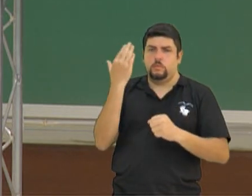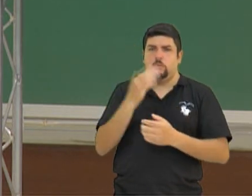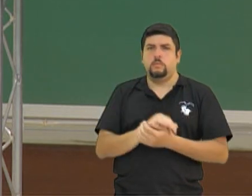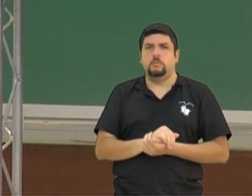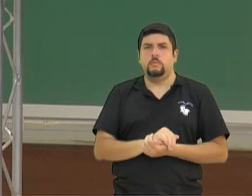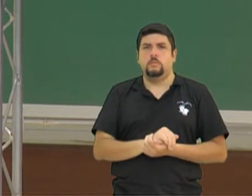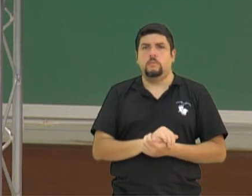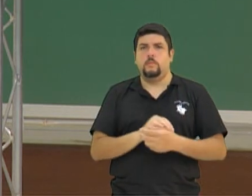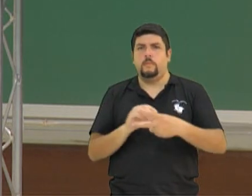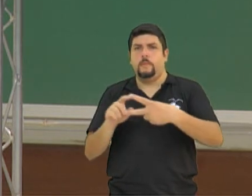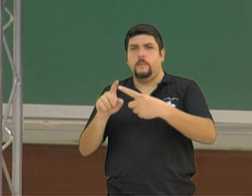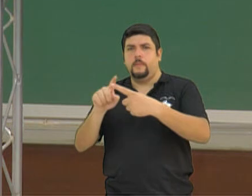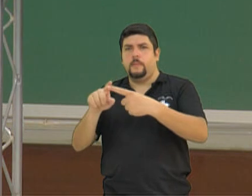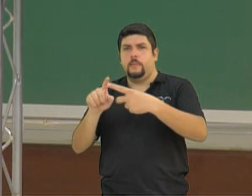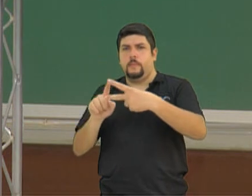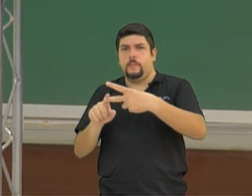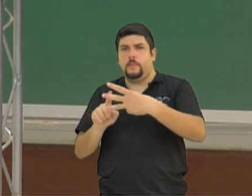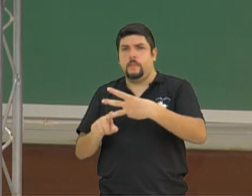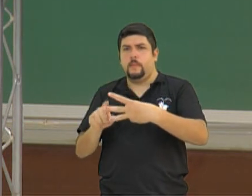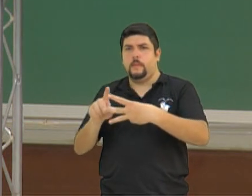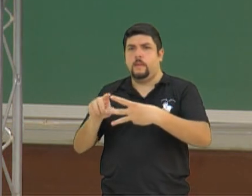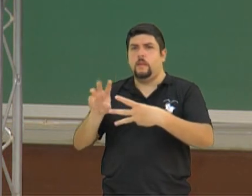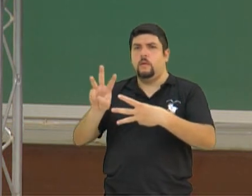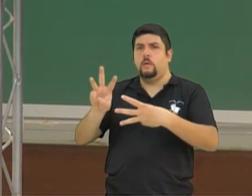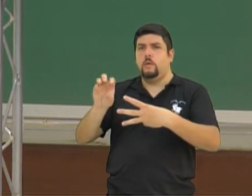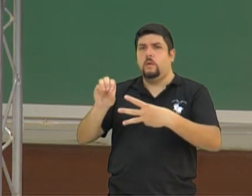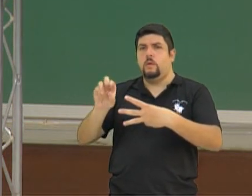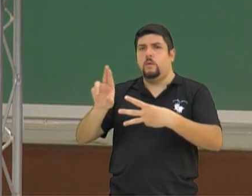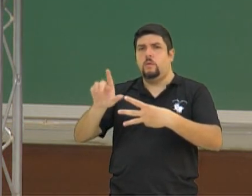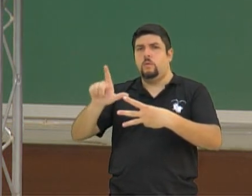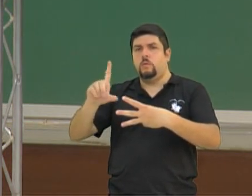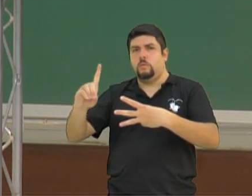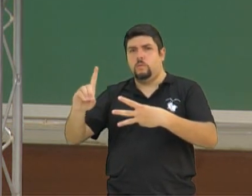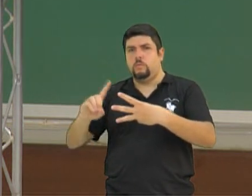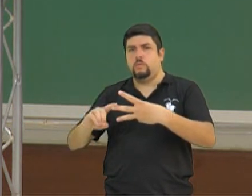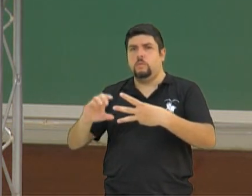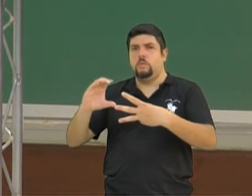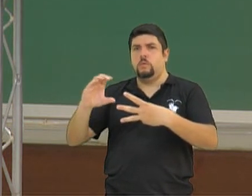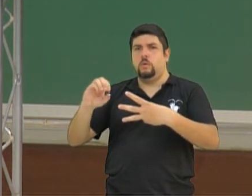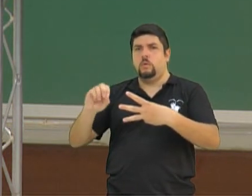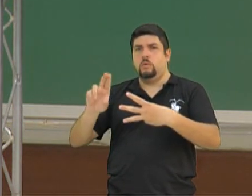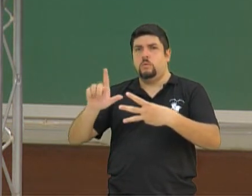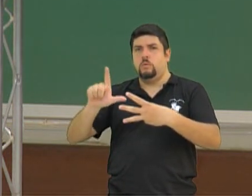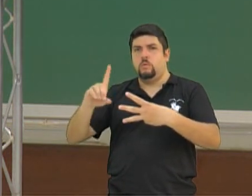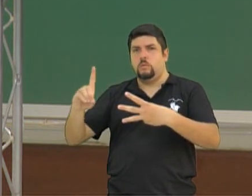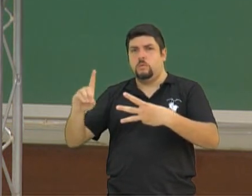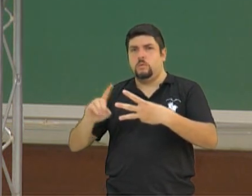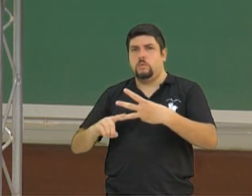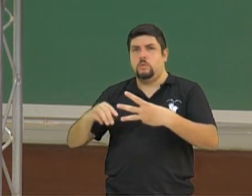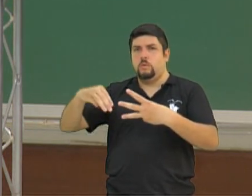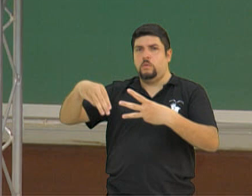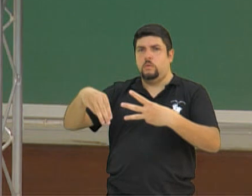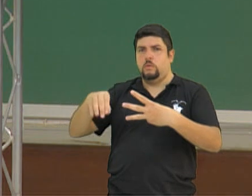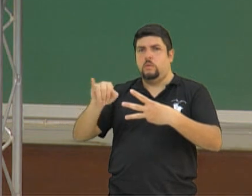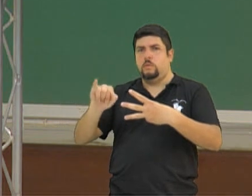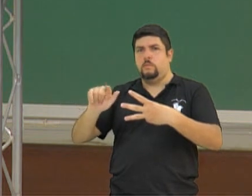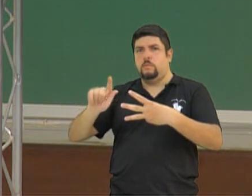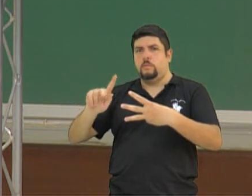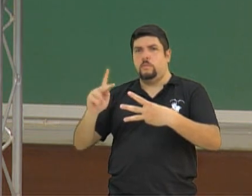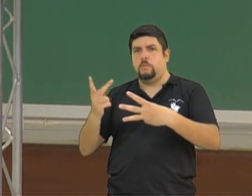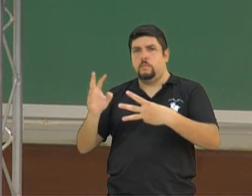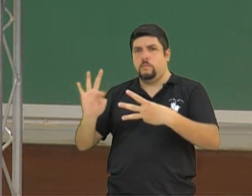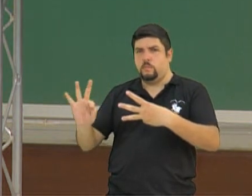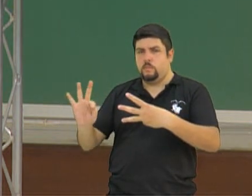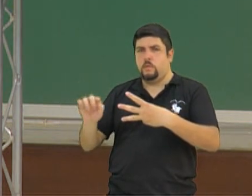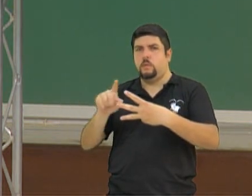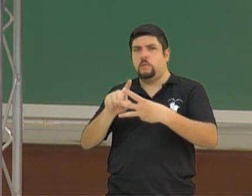would, could or might. Várias gramáticas trazem essas três possibilidades. Tanto faz. Would,